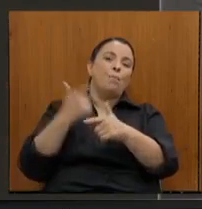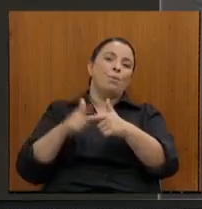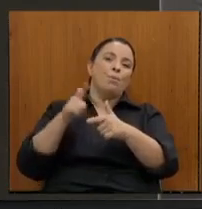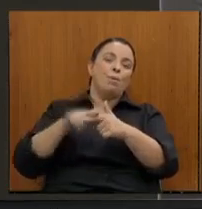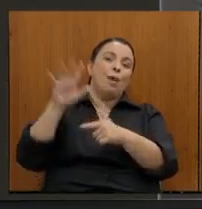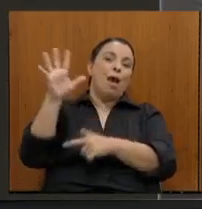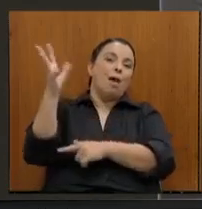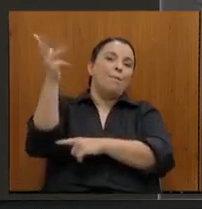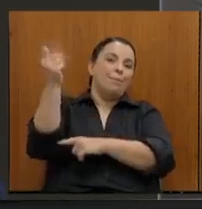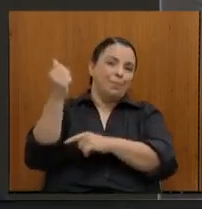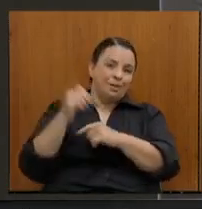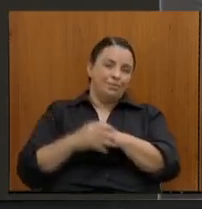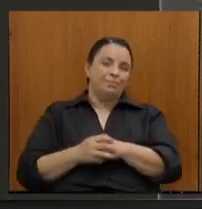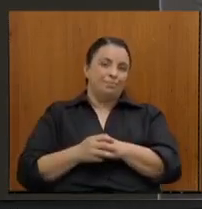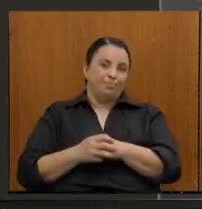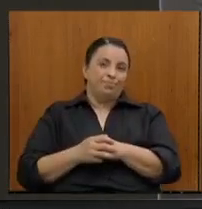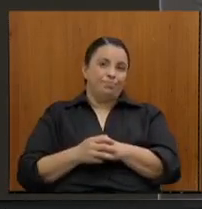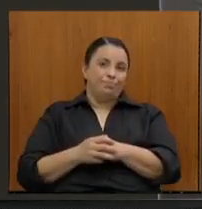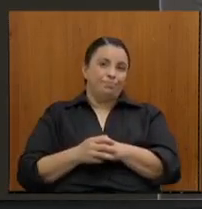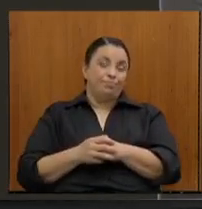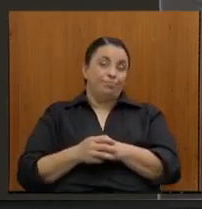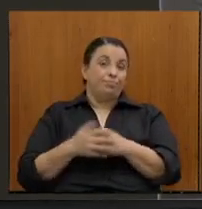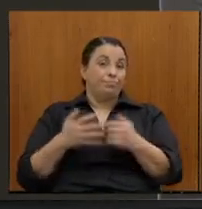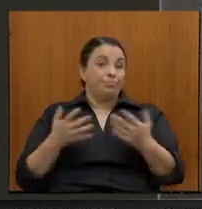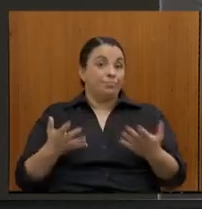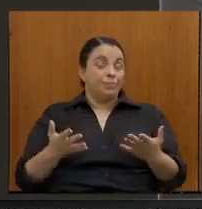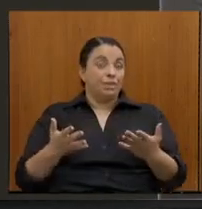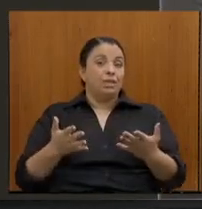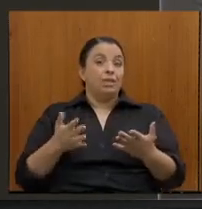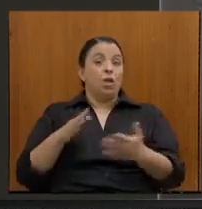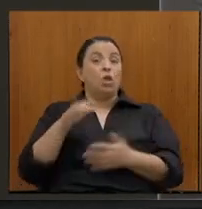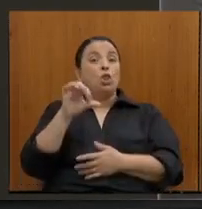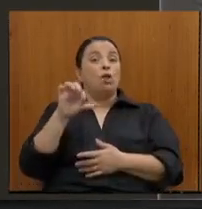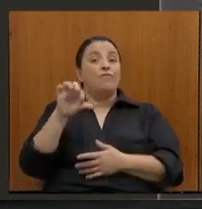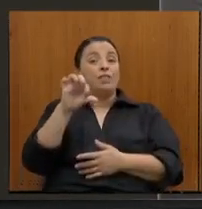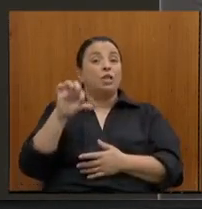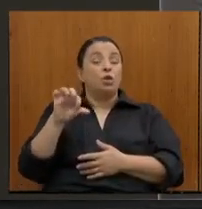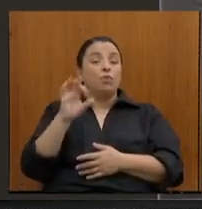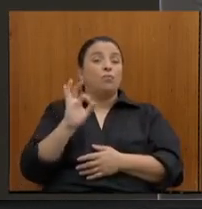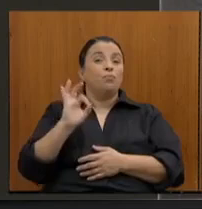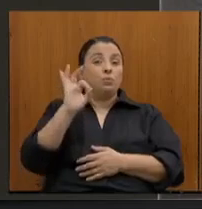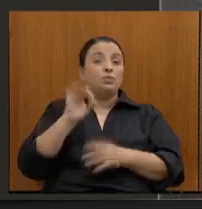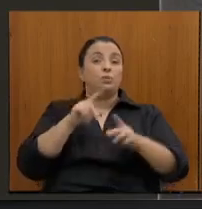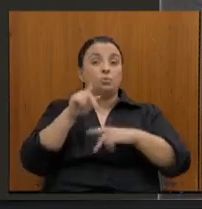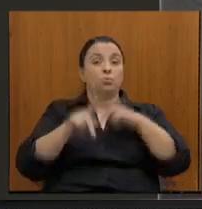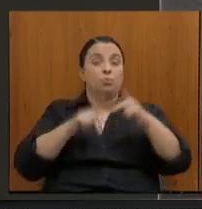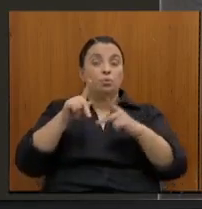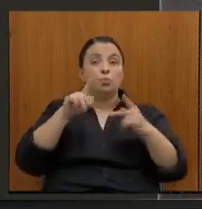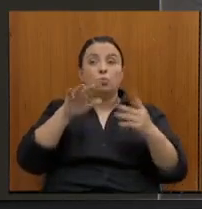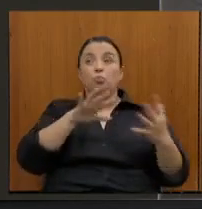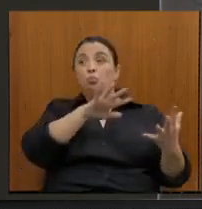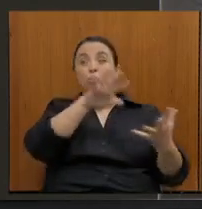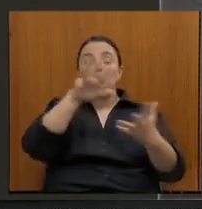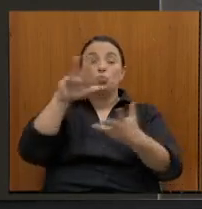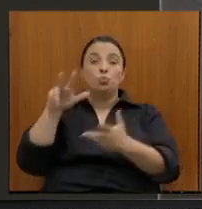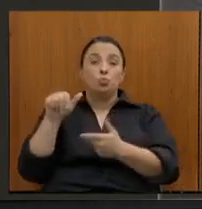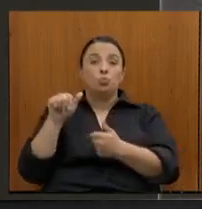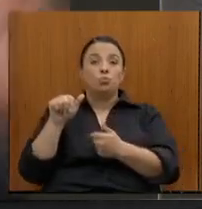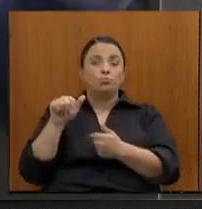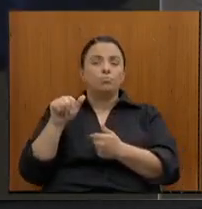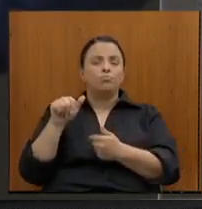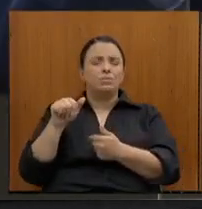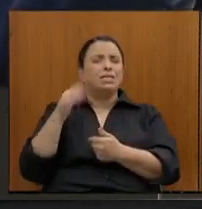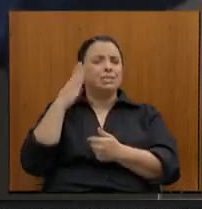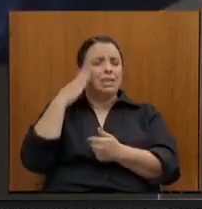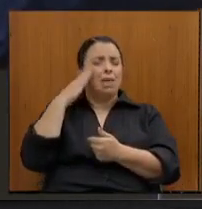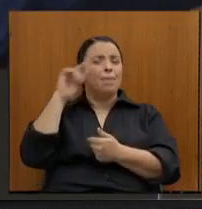estão todo mundo é quase noventa e nove porcento da população mundial é considera esse assunto prioritário